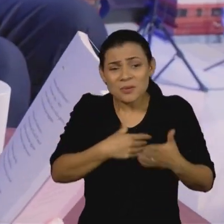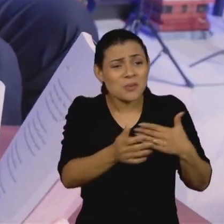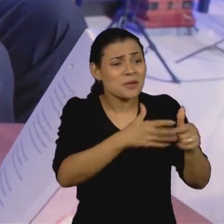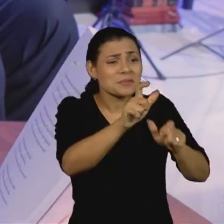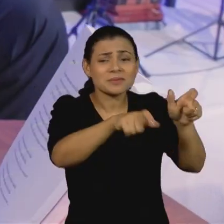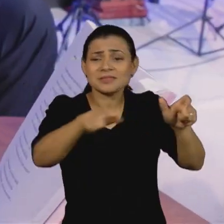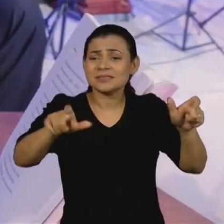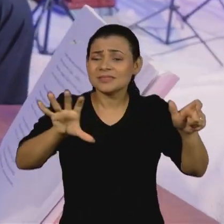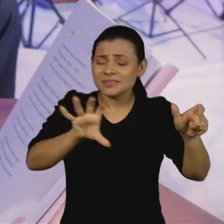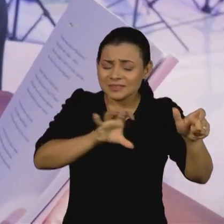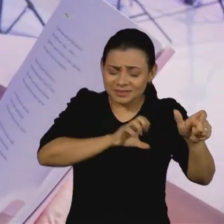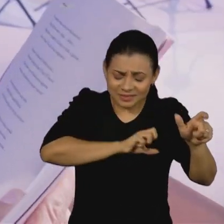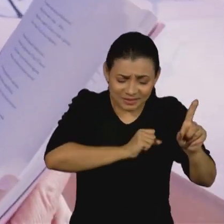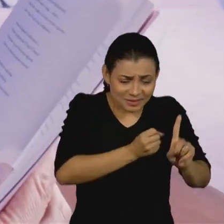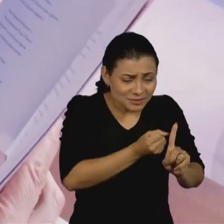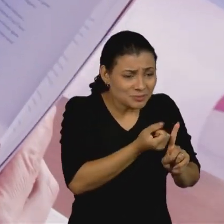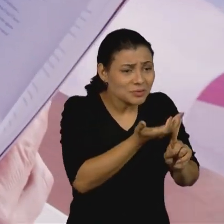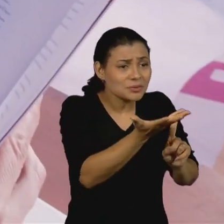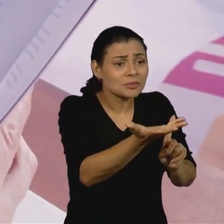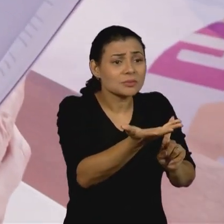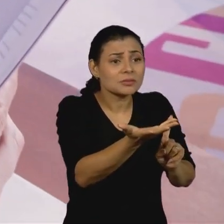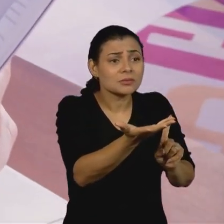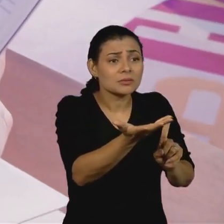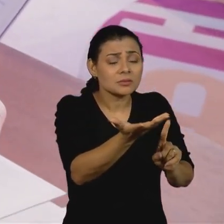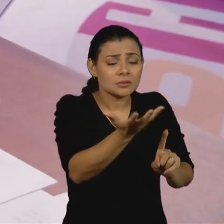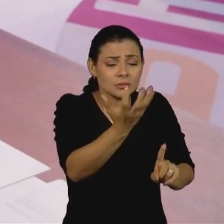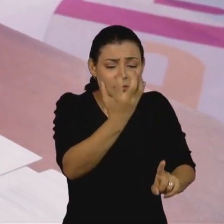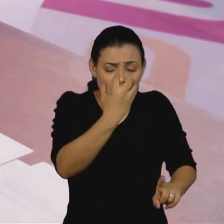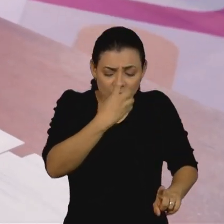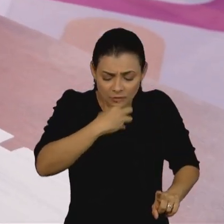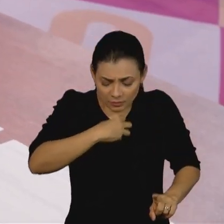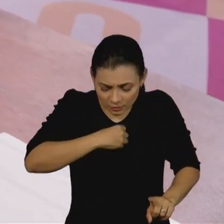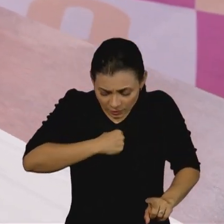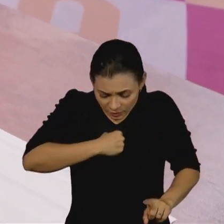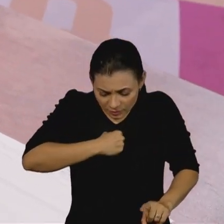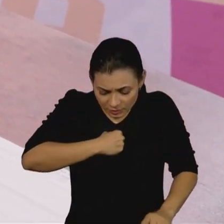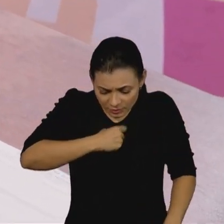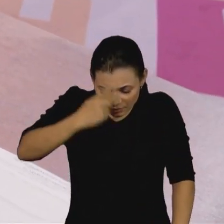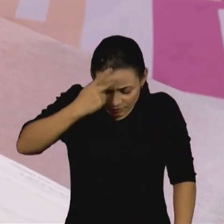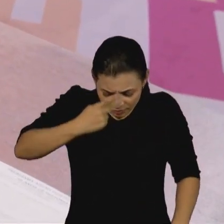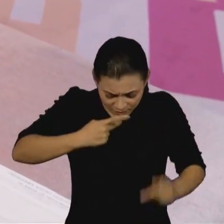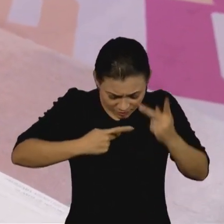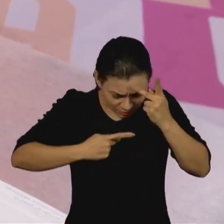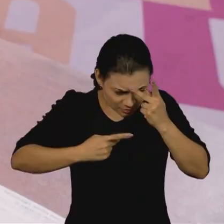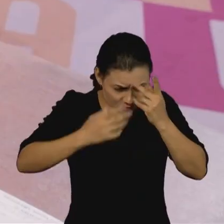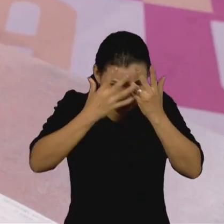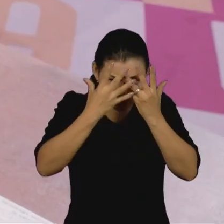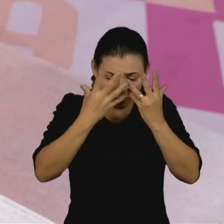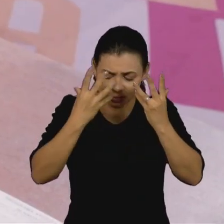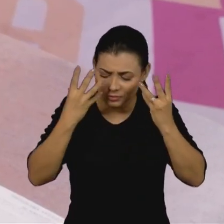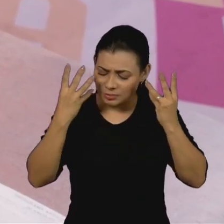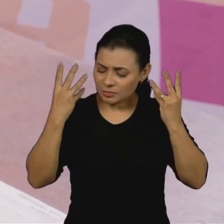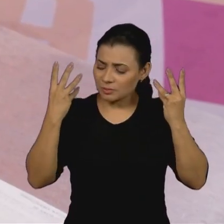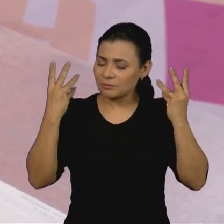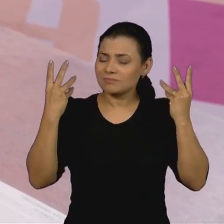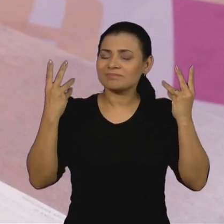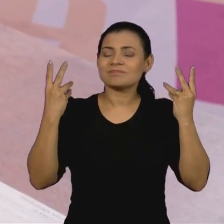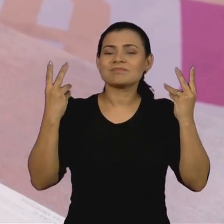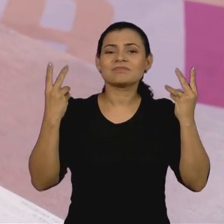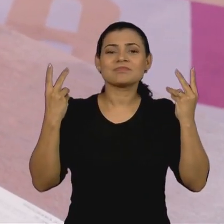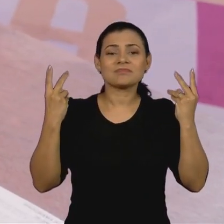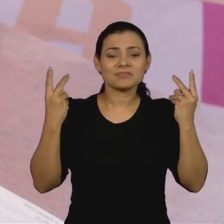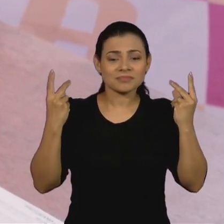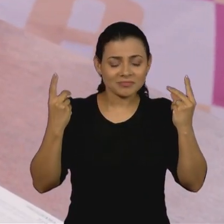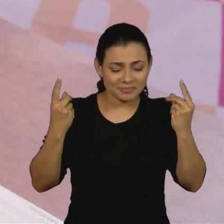amar, amar e não amar ninguém, recordar, esquecer, indiferente, prender